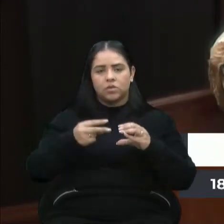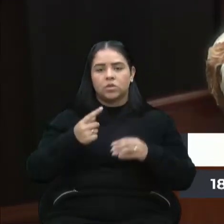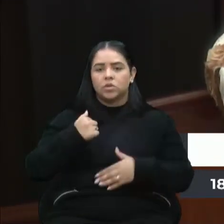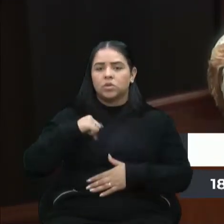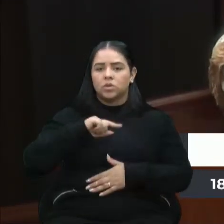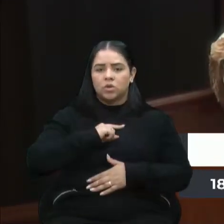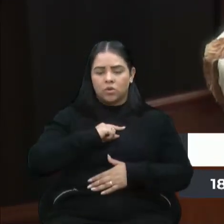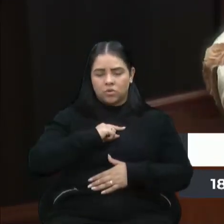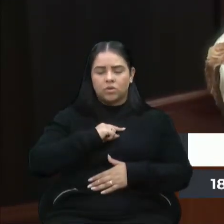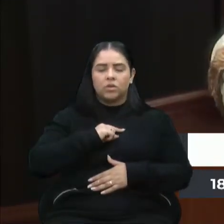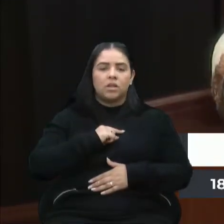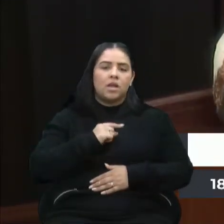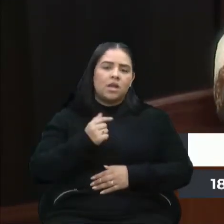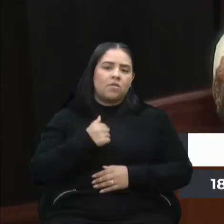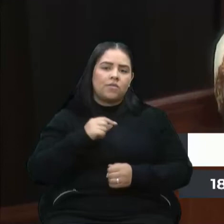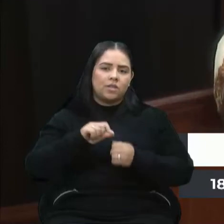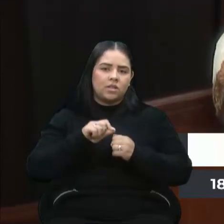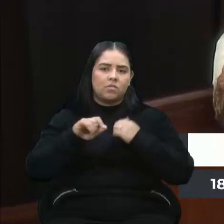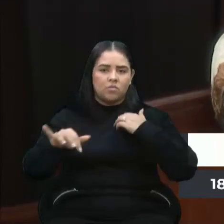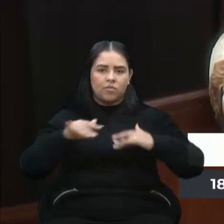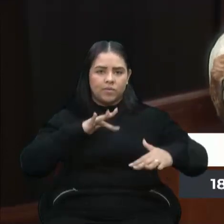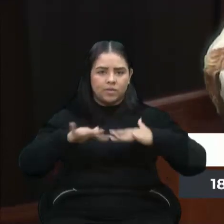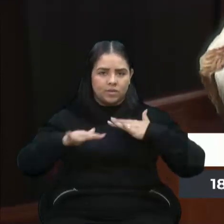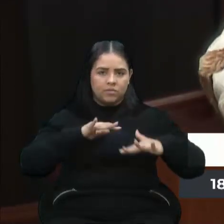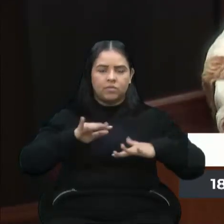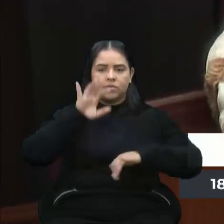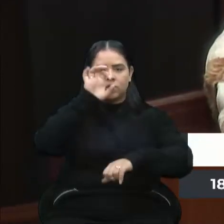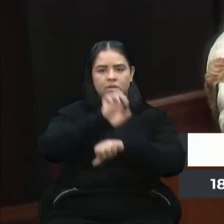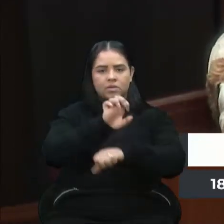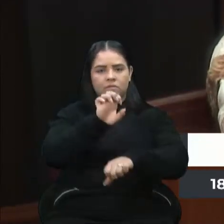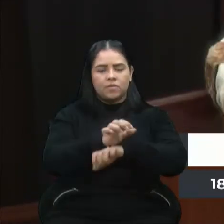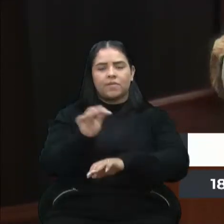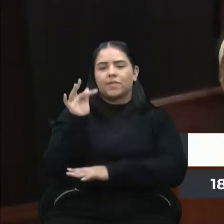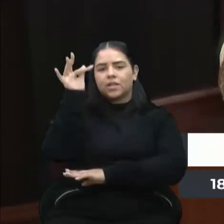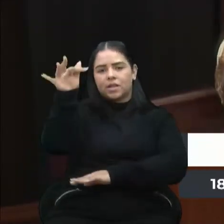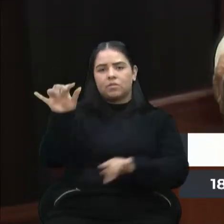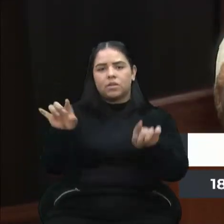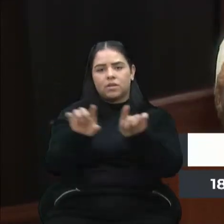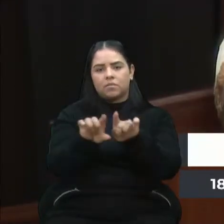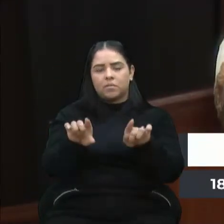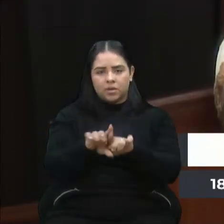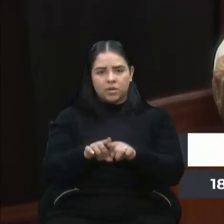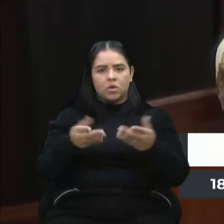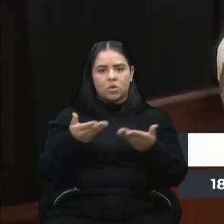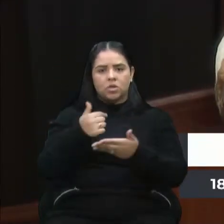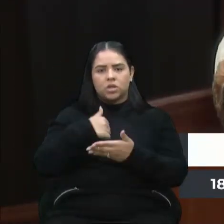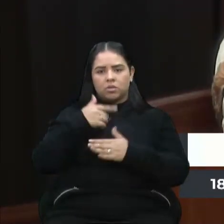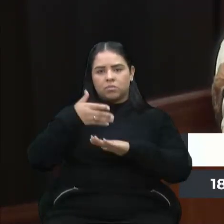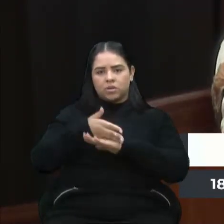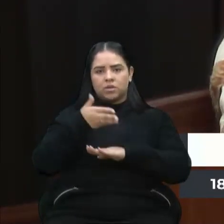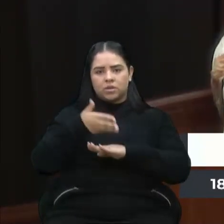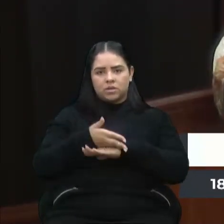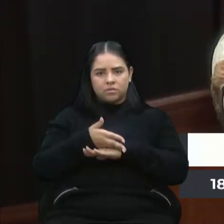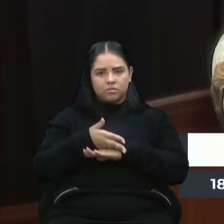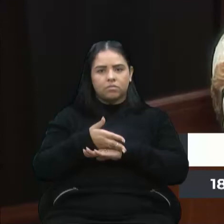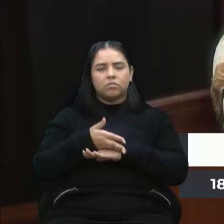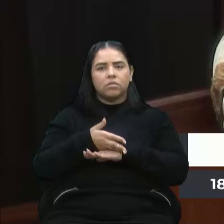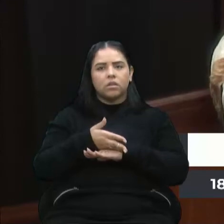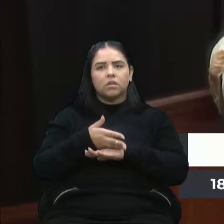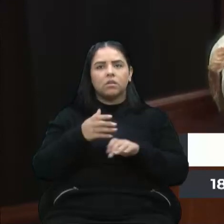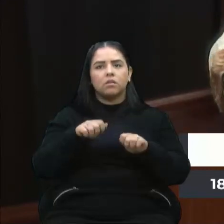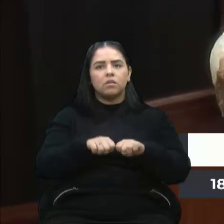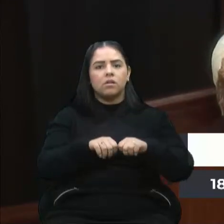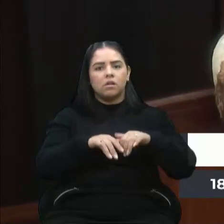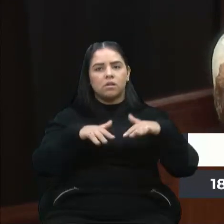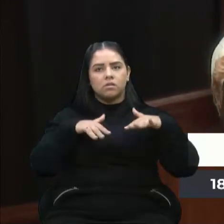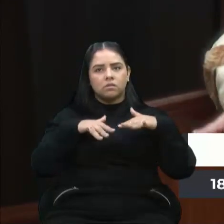eu estou fazendo essa mobilização em nível estadual e federal também. Hoje estarei participando de uma audiência